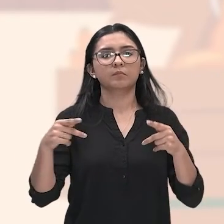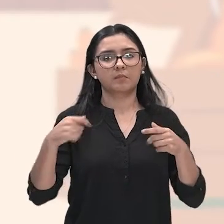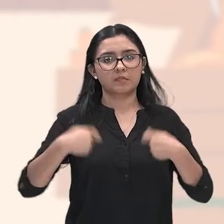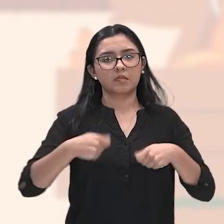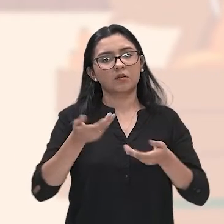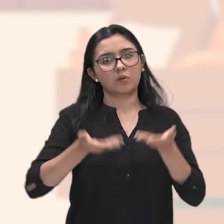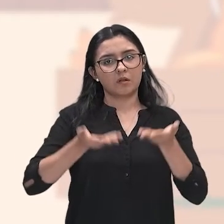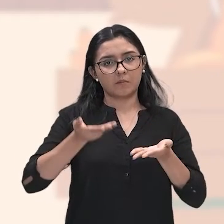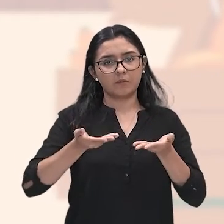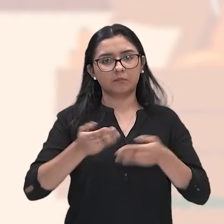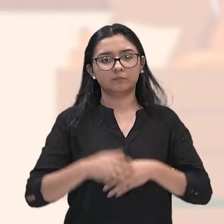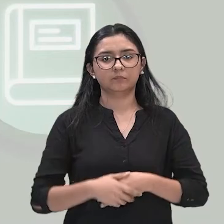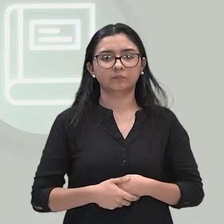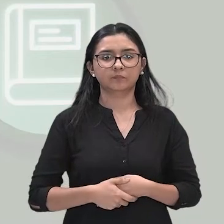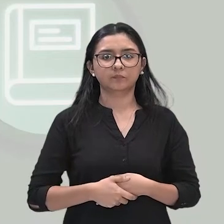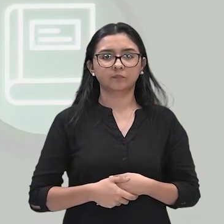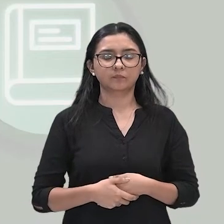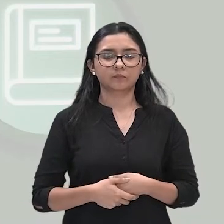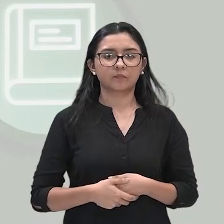equilibrada.